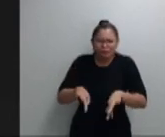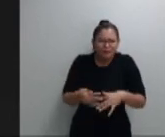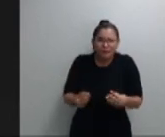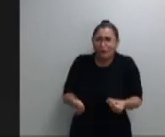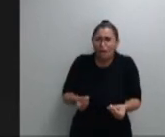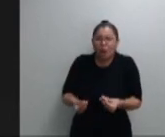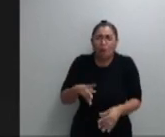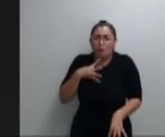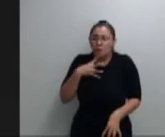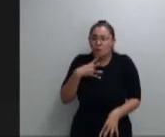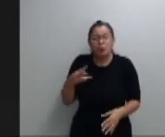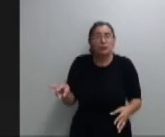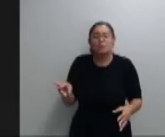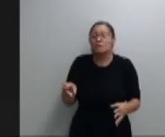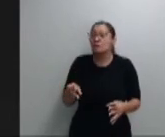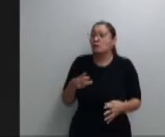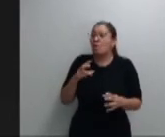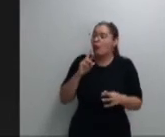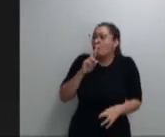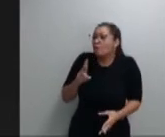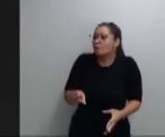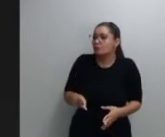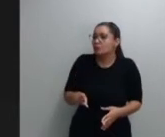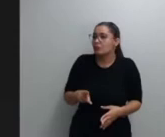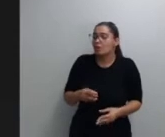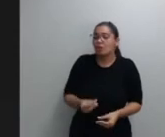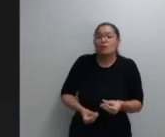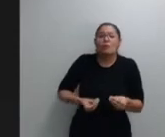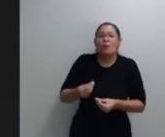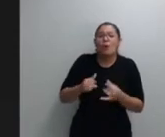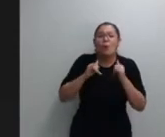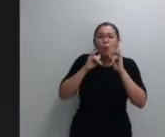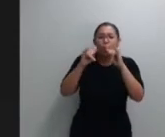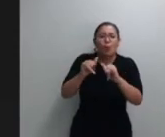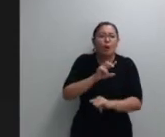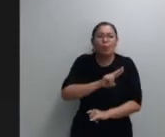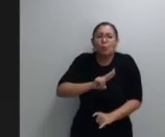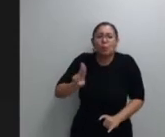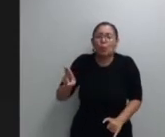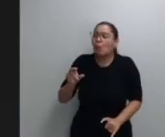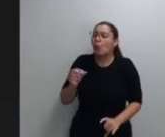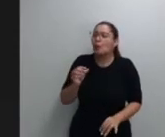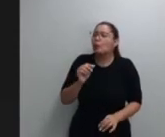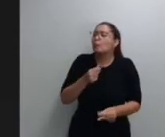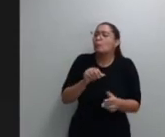conhecido o resultado, divulgado o resultado, nomes, pontuações,